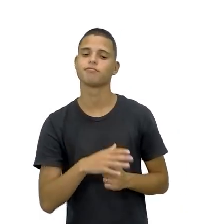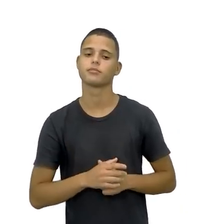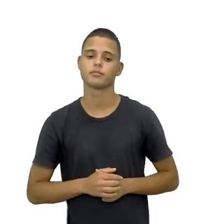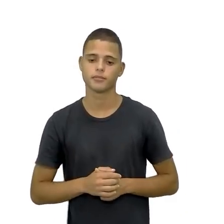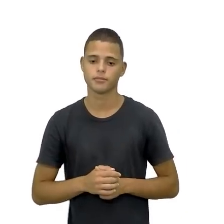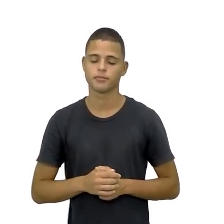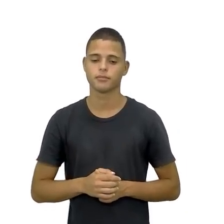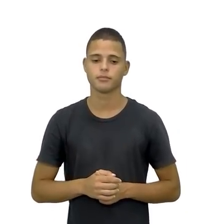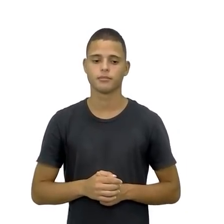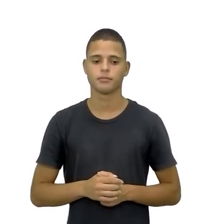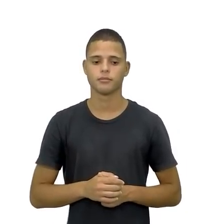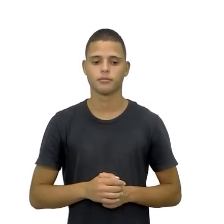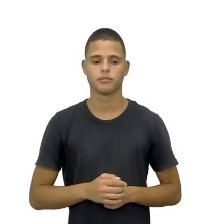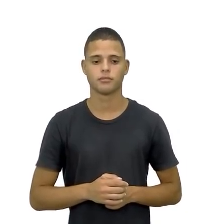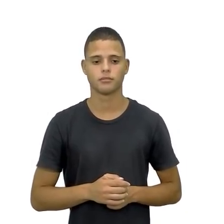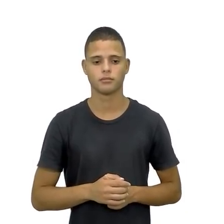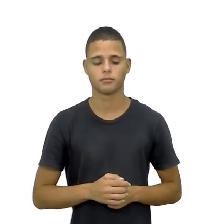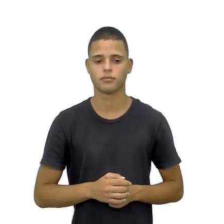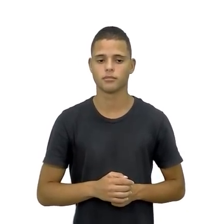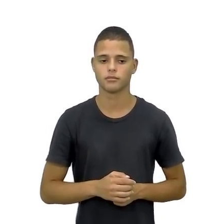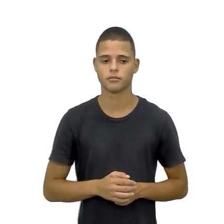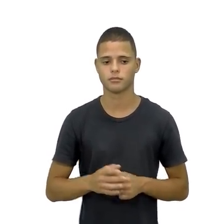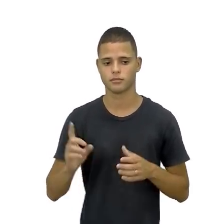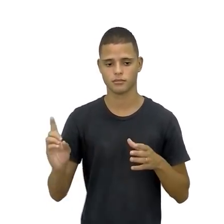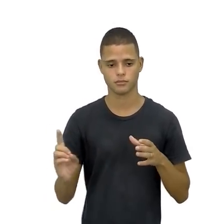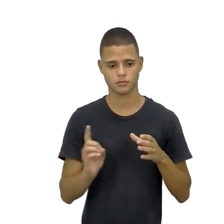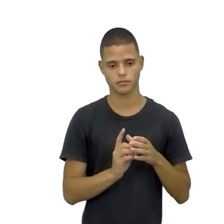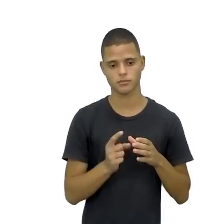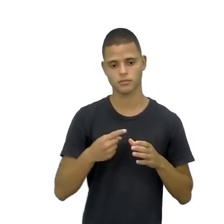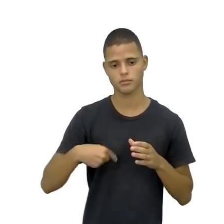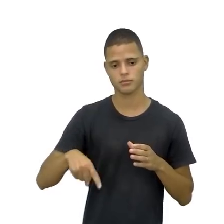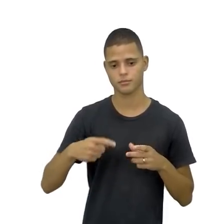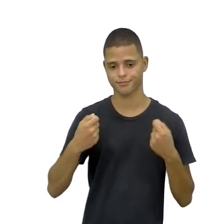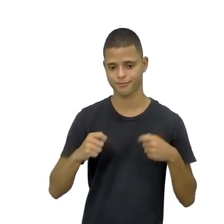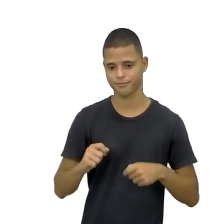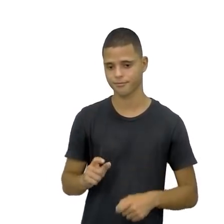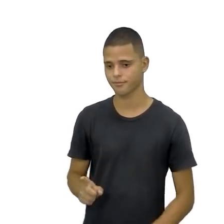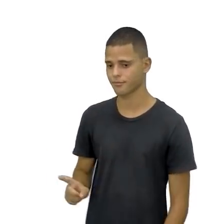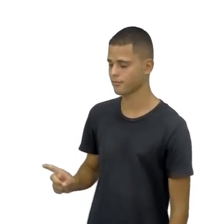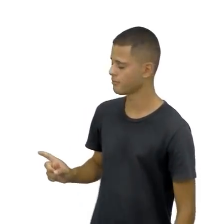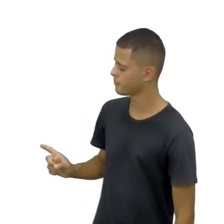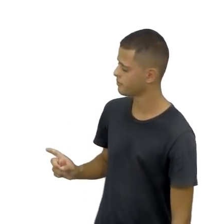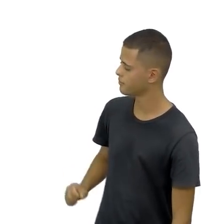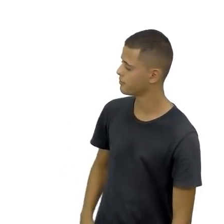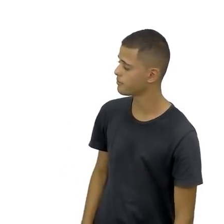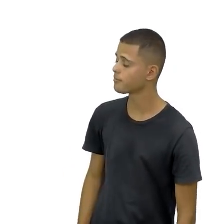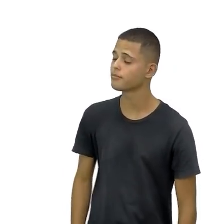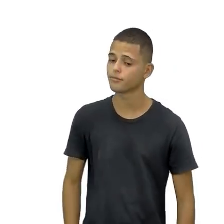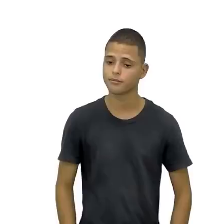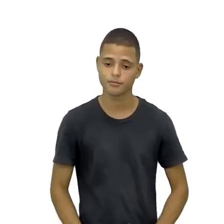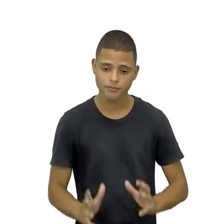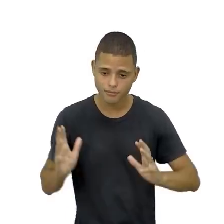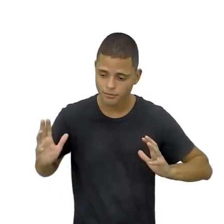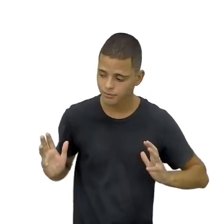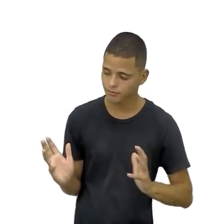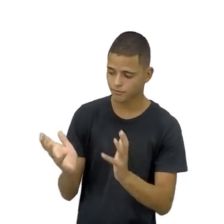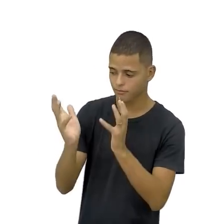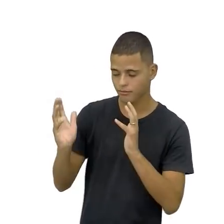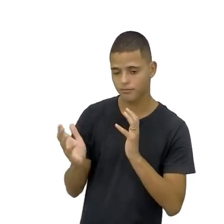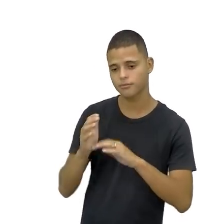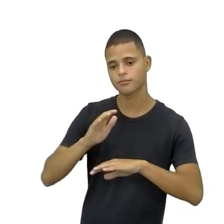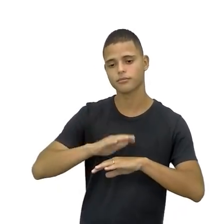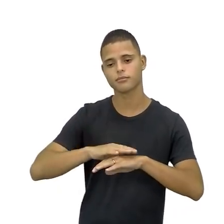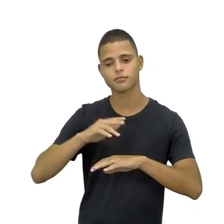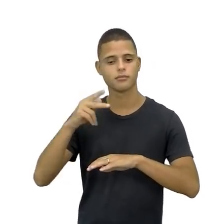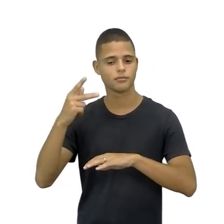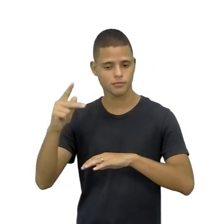olhar isso. Pensando também nos agrupamentos, nós precisamos promover essa ideia de maior engajamento dos estudantes, né, com as atividades